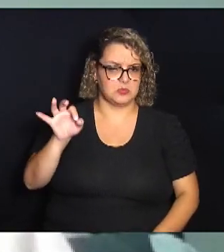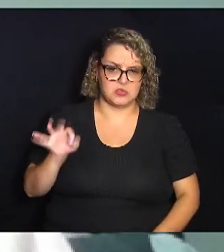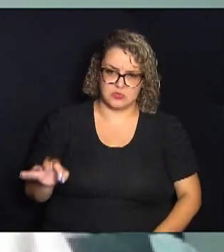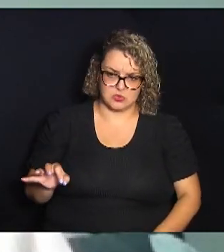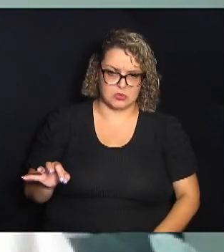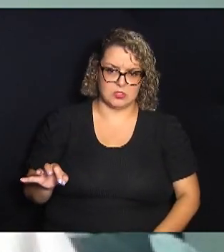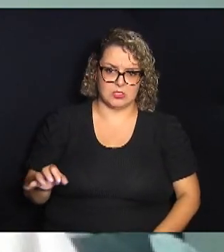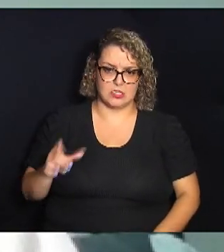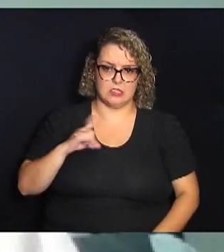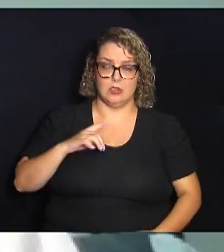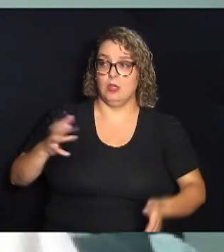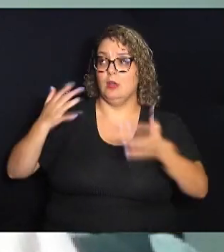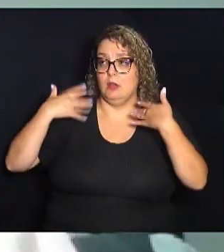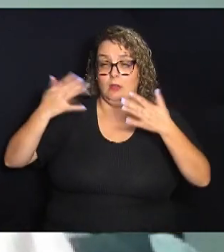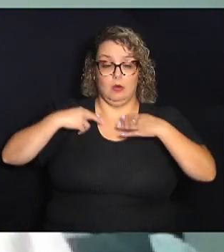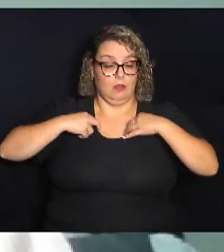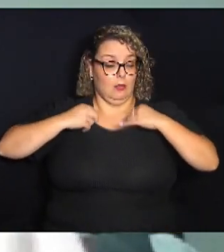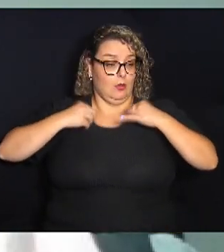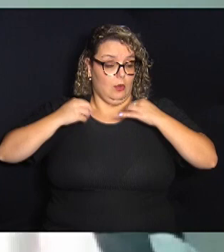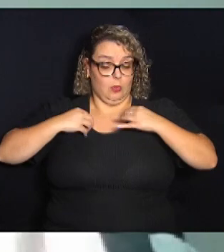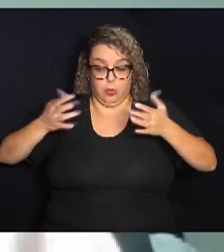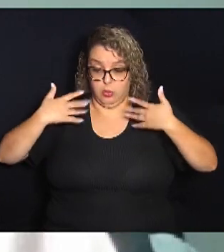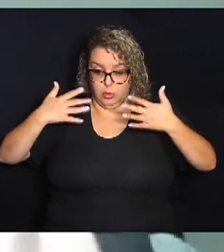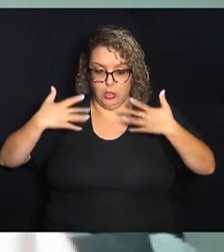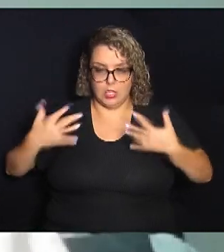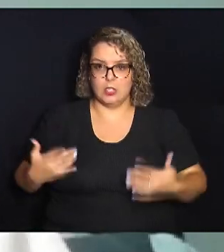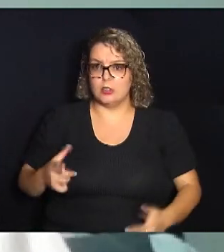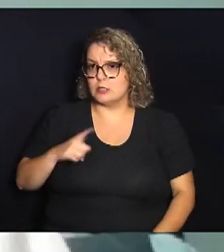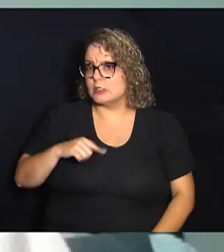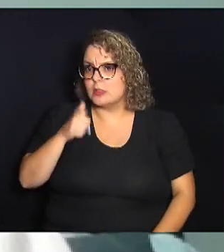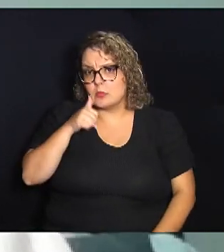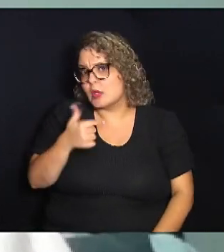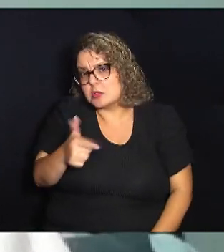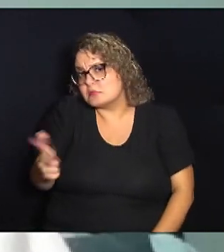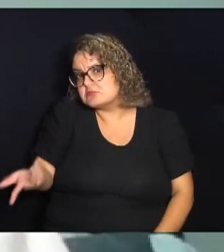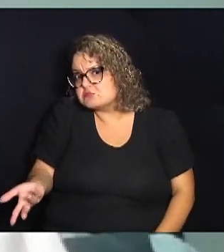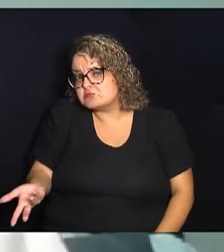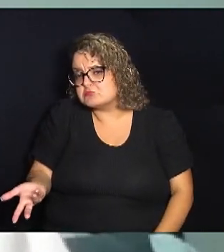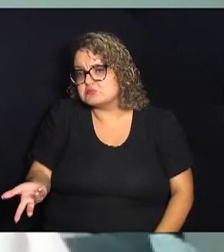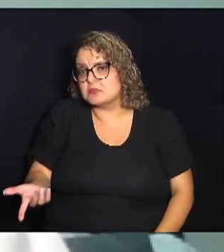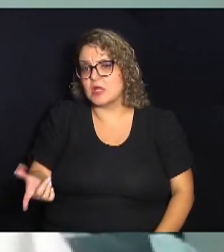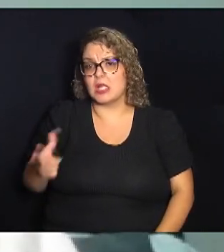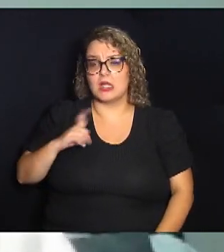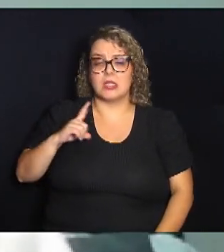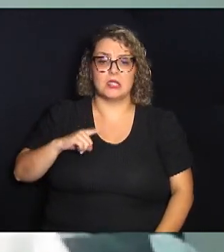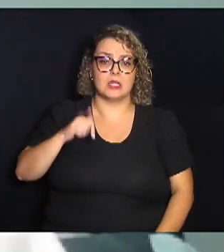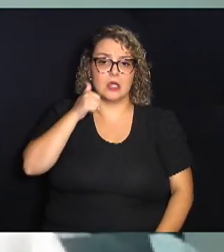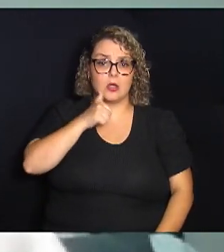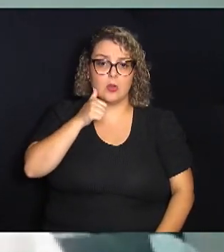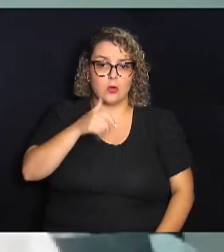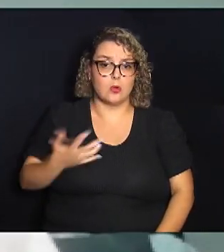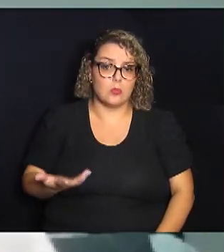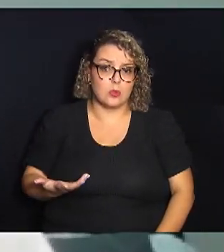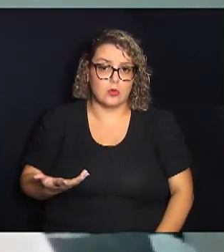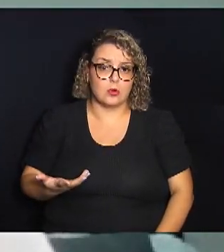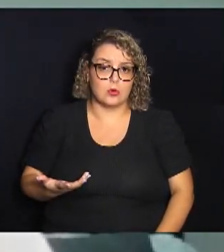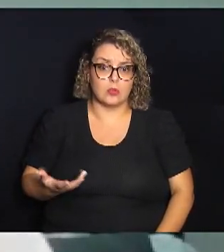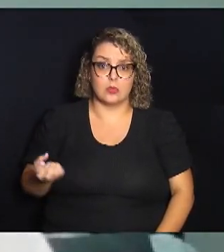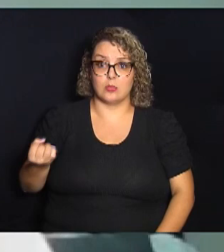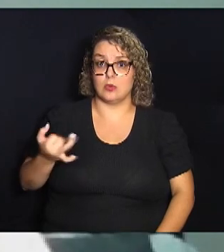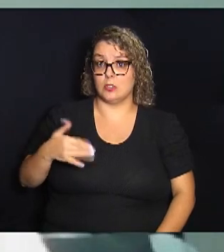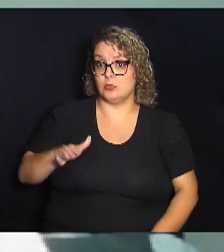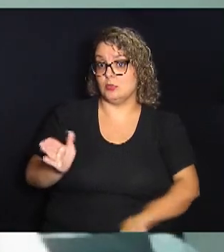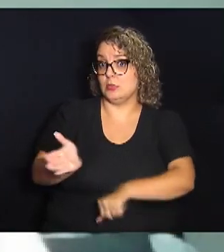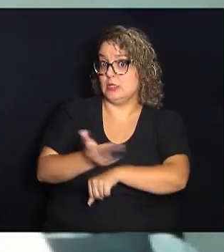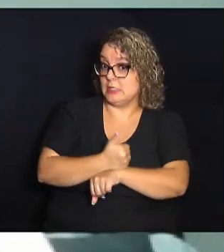têm onda de calor, mas tem mulheres que não têm. Tem mulheres que têm sintomas, por exemplo, quanto mais